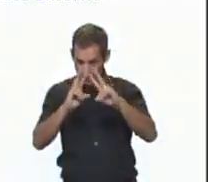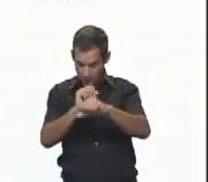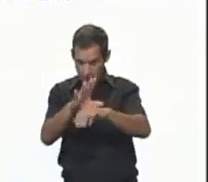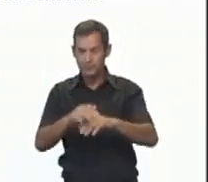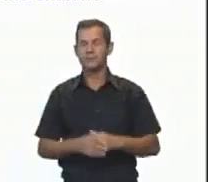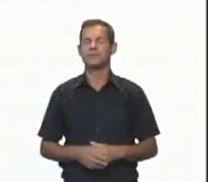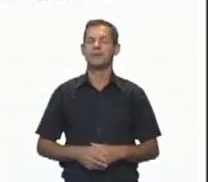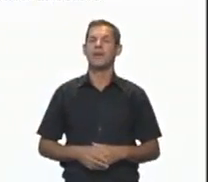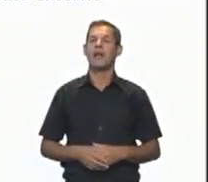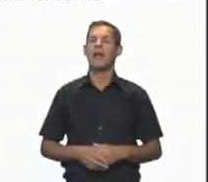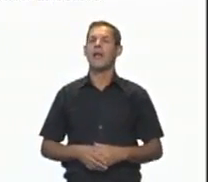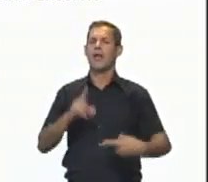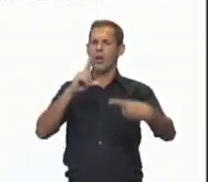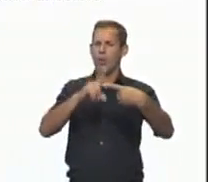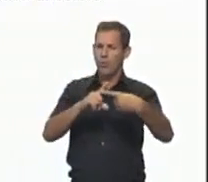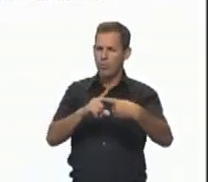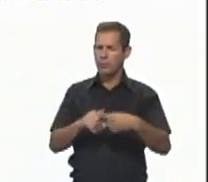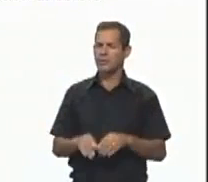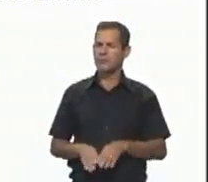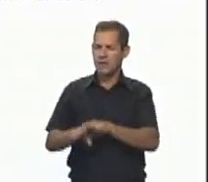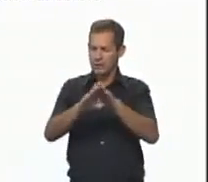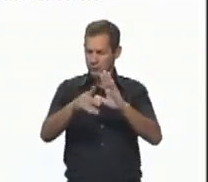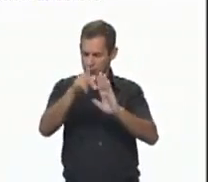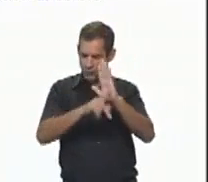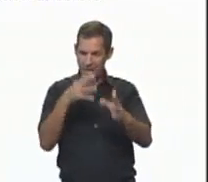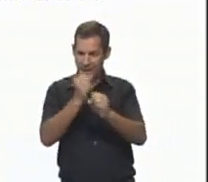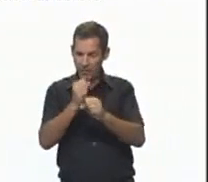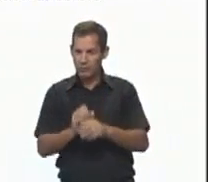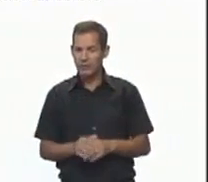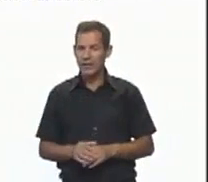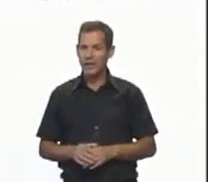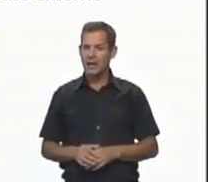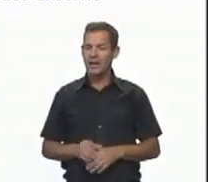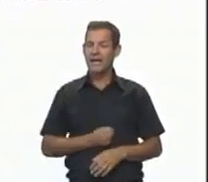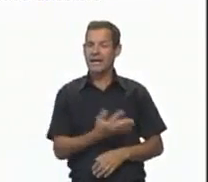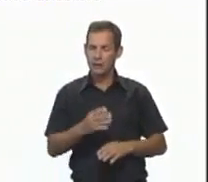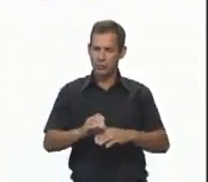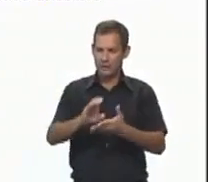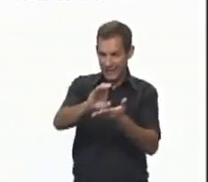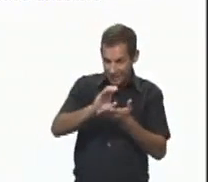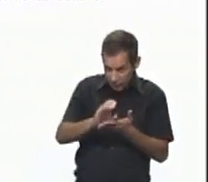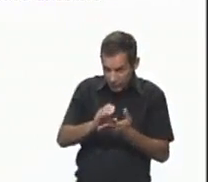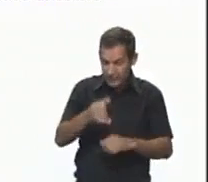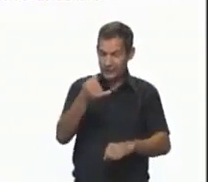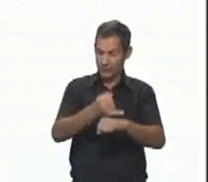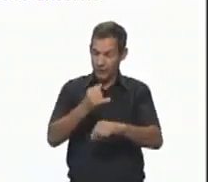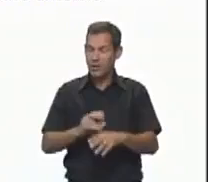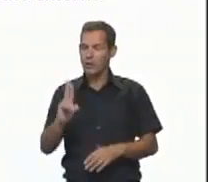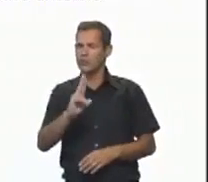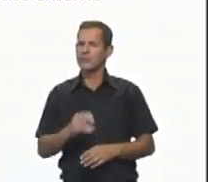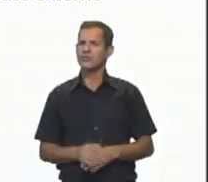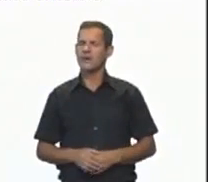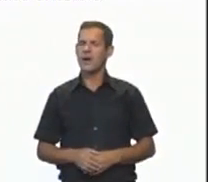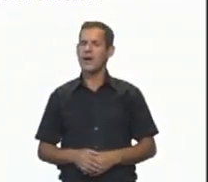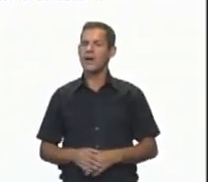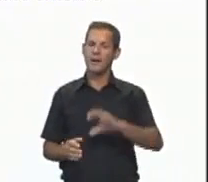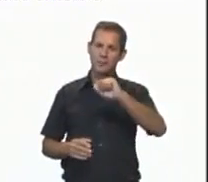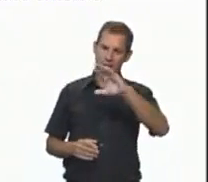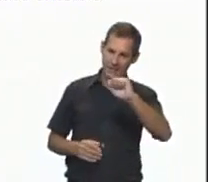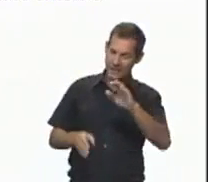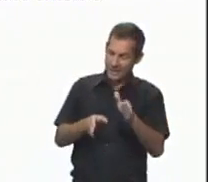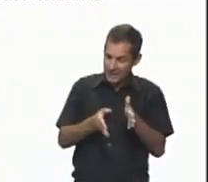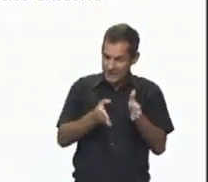quadro. A primeira etapa desse projeto será calcular o volume de concreto armado autoportante utilizado para construir a casca do